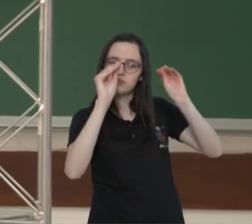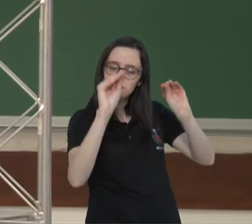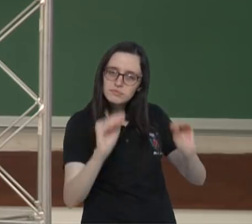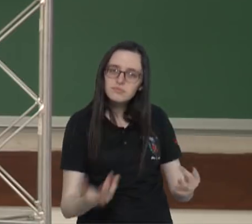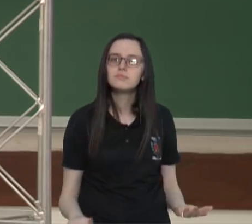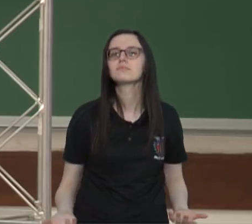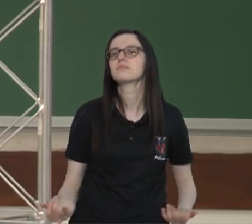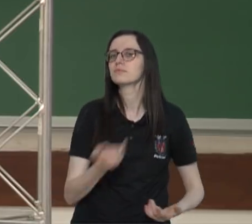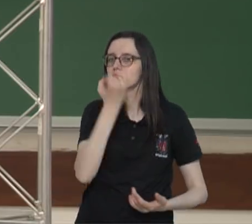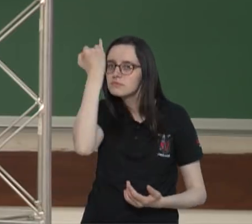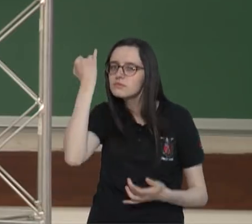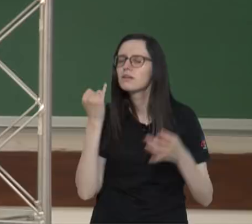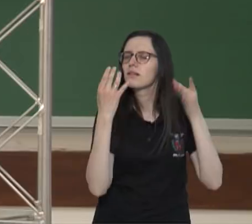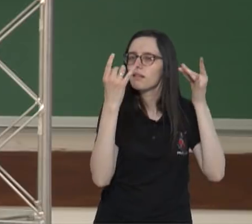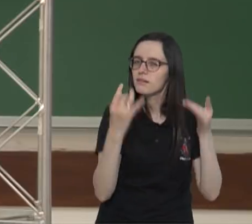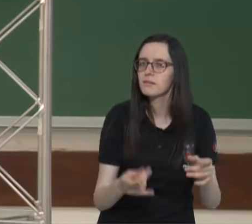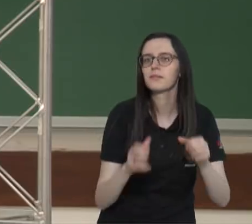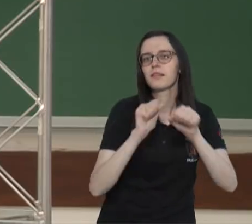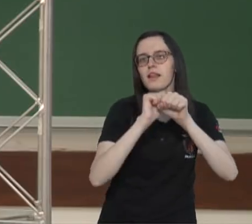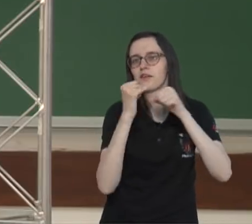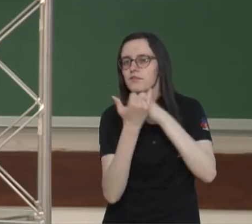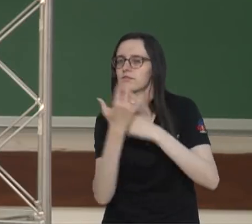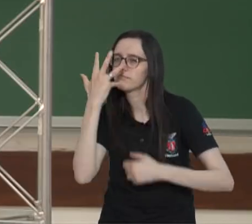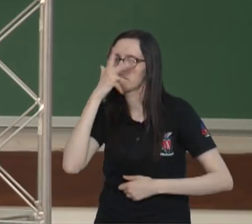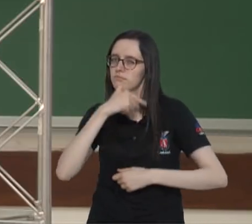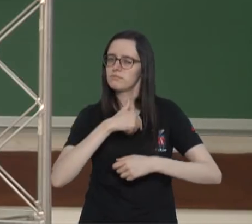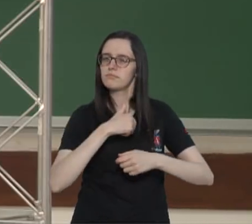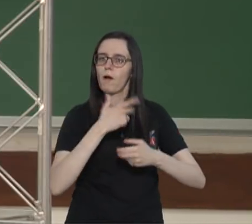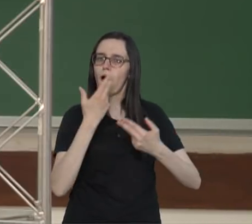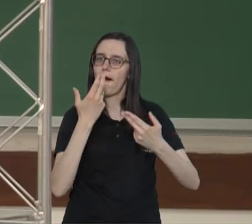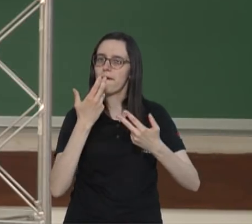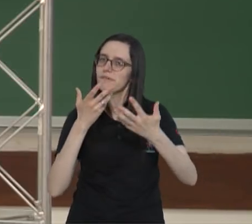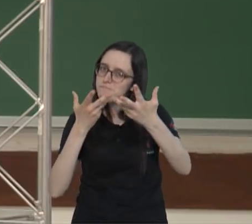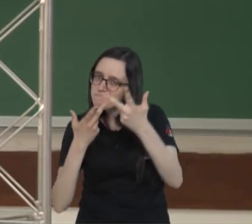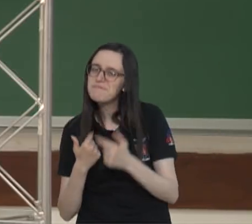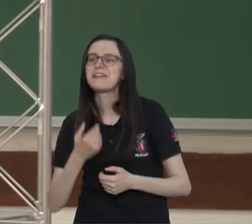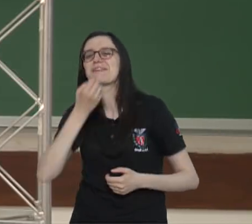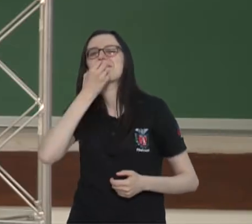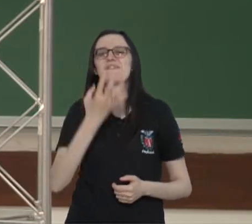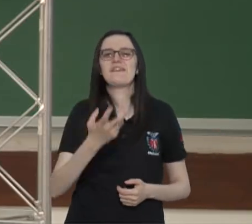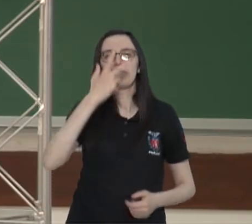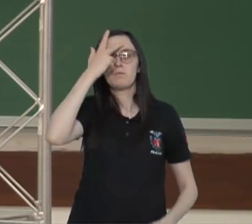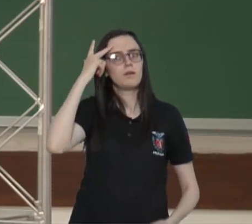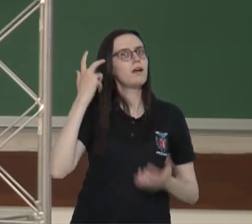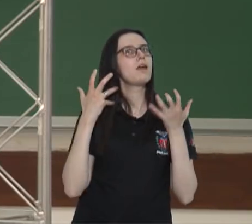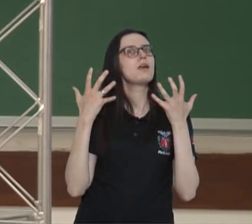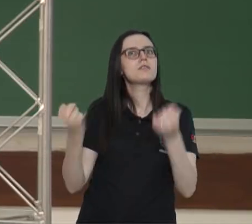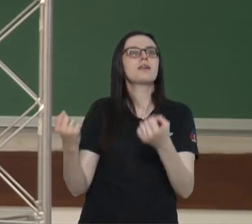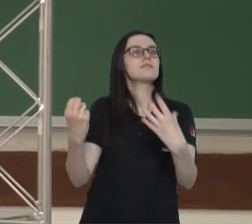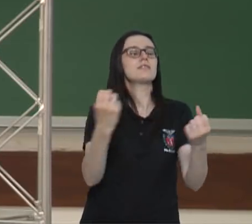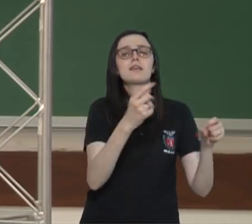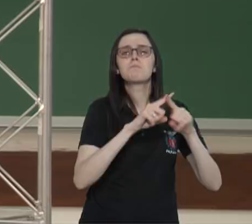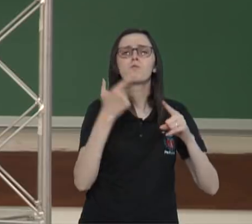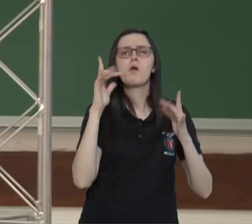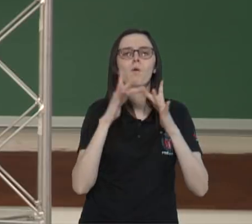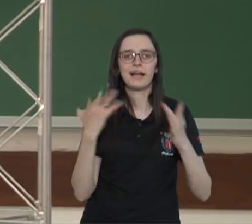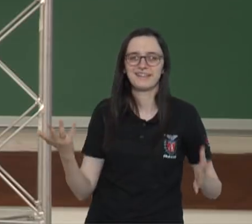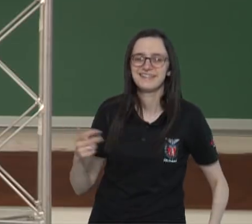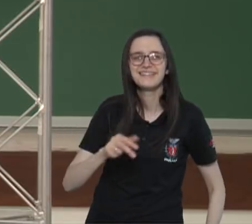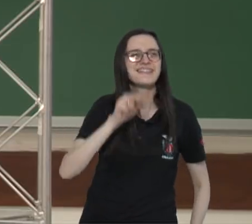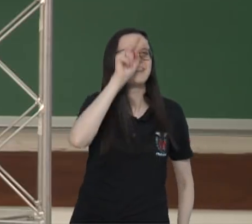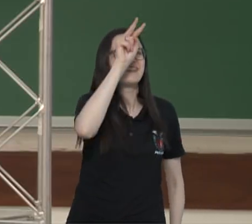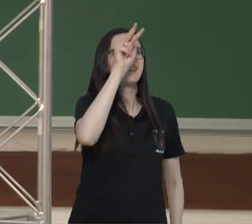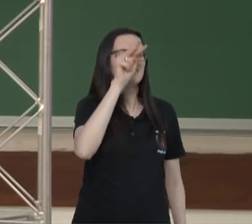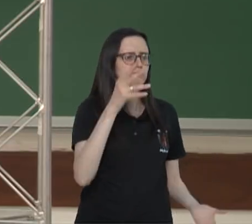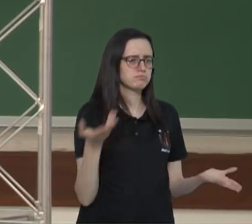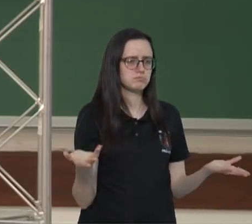monte de adjetivo para deixar a coisa atraente, né? Enche de pessoas querendo, mas daí não tem como entrar em contato com você, né? Aí